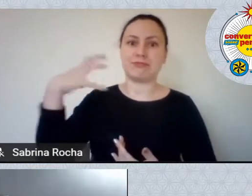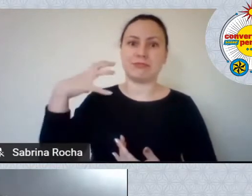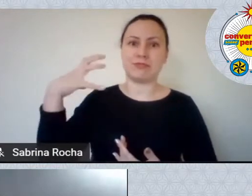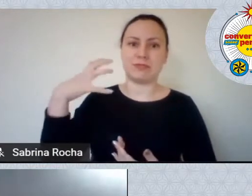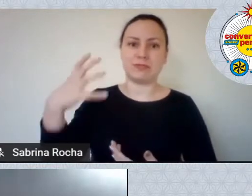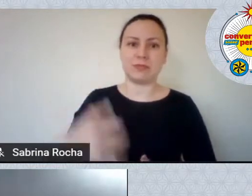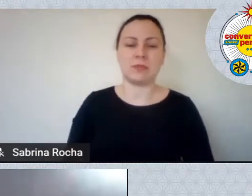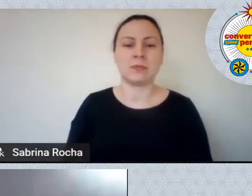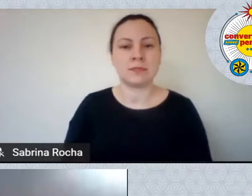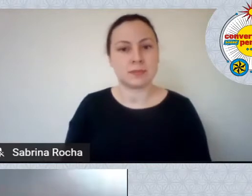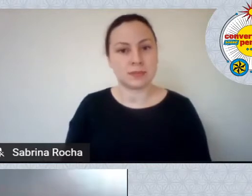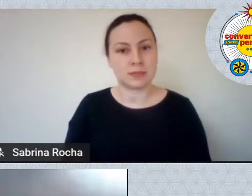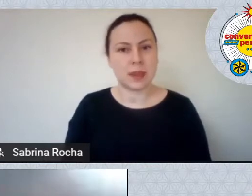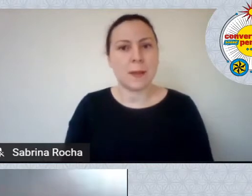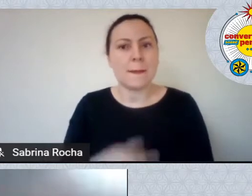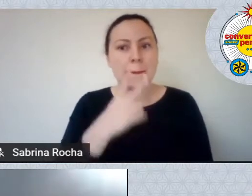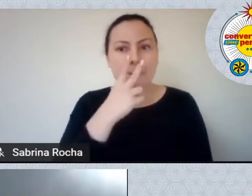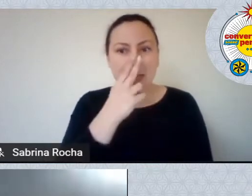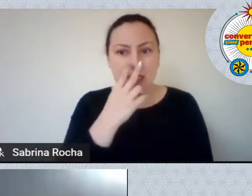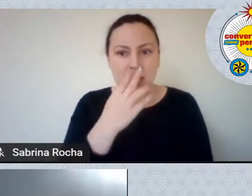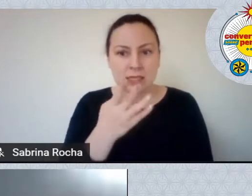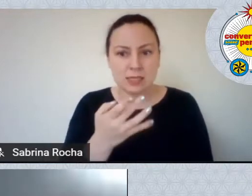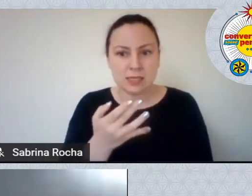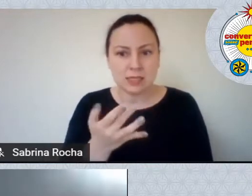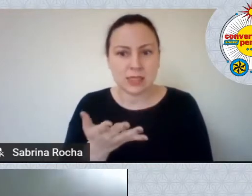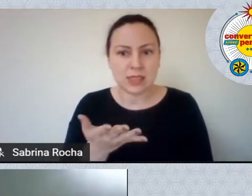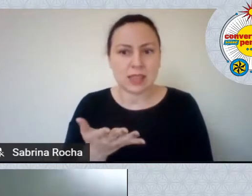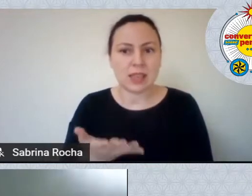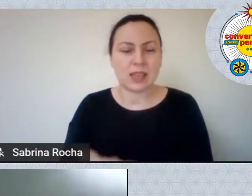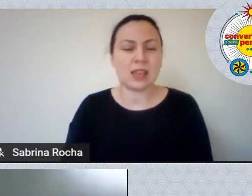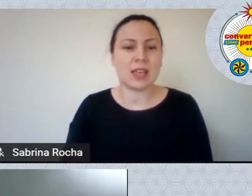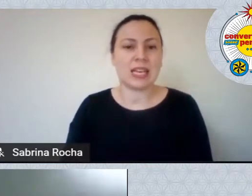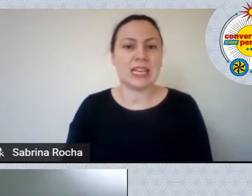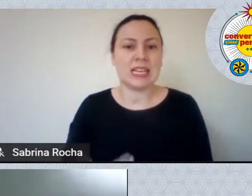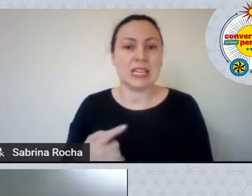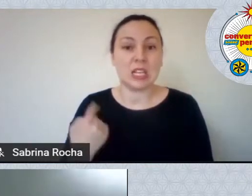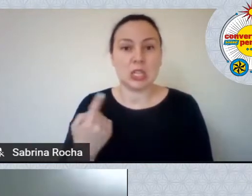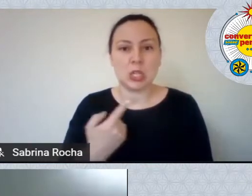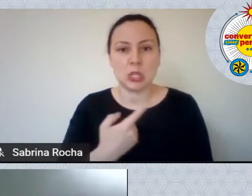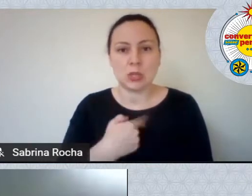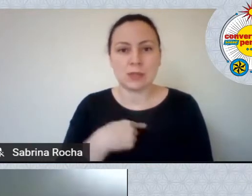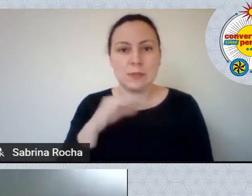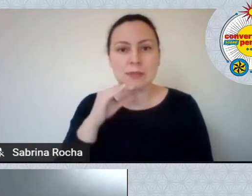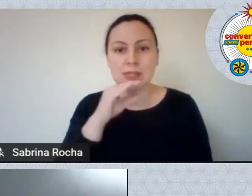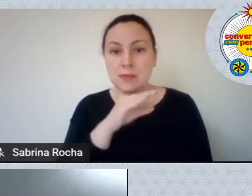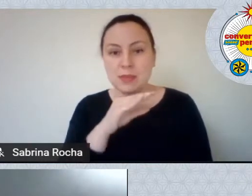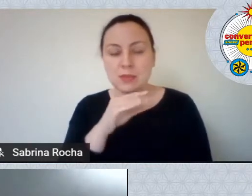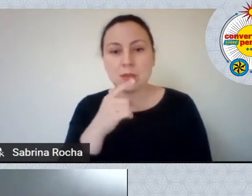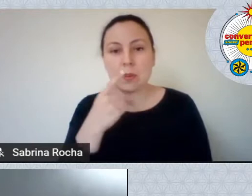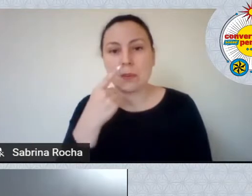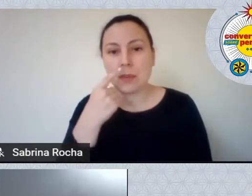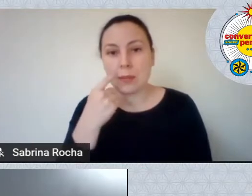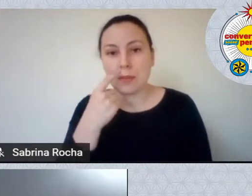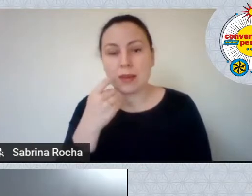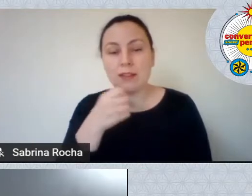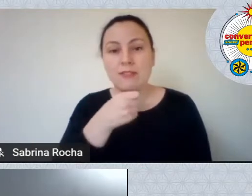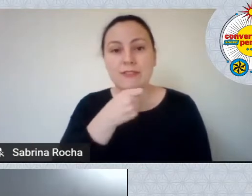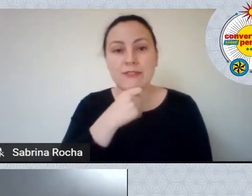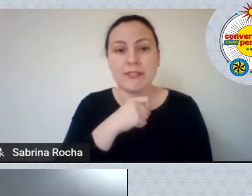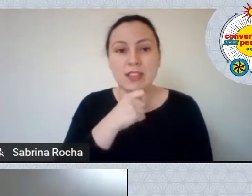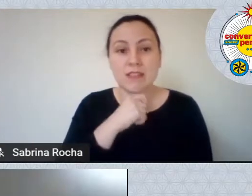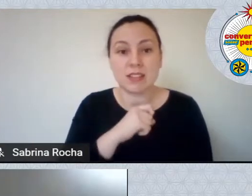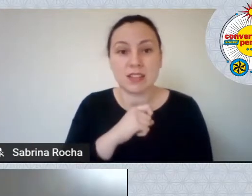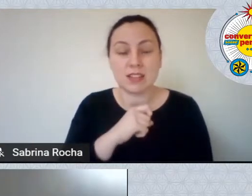estamos mortais, né? De repente nos damos conta que os nossos pais são idosos, de repente nos damos conta que o